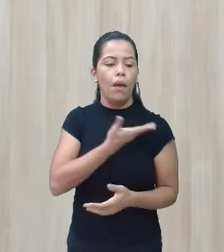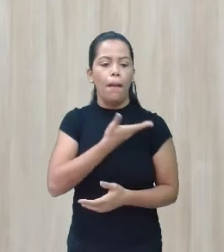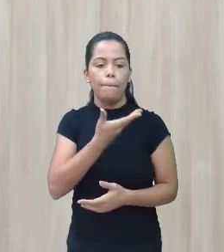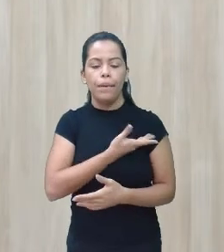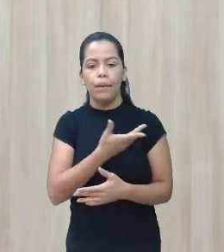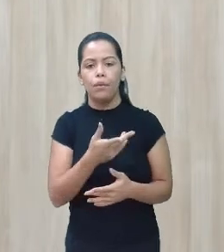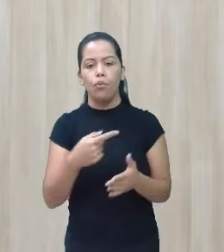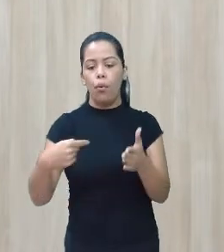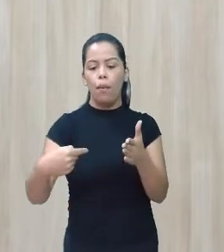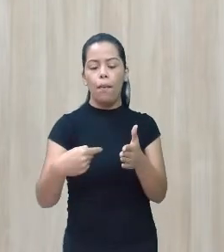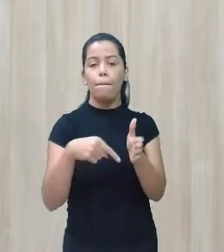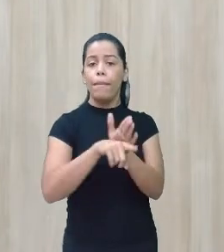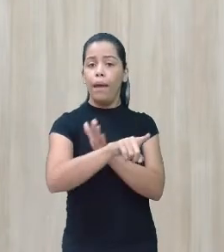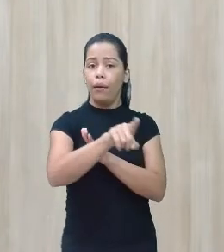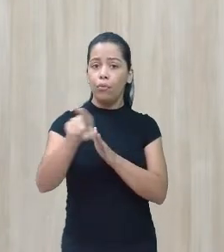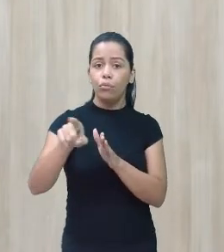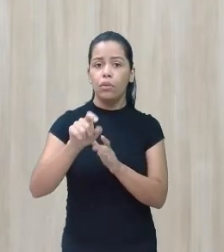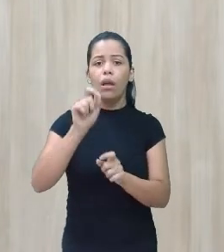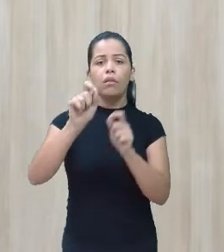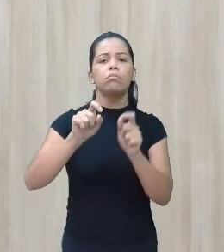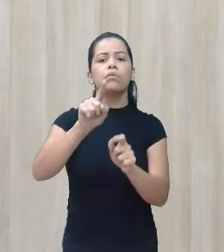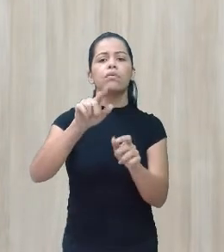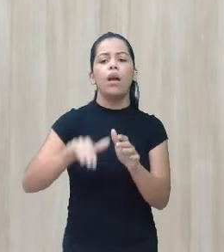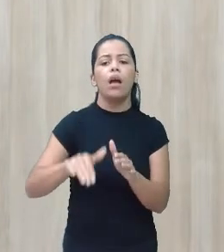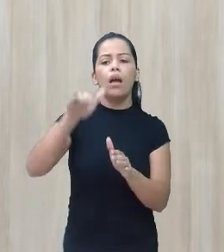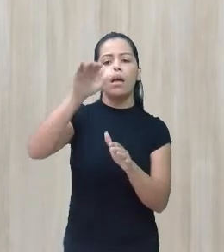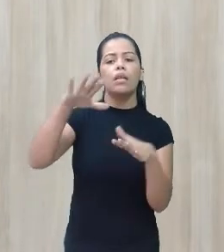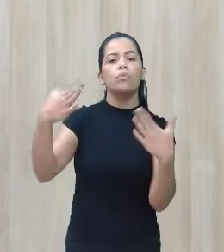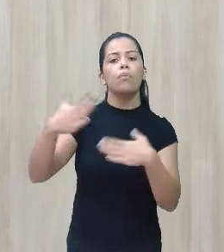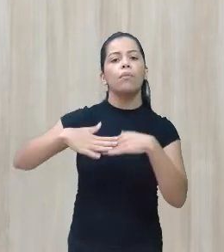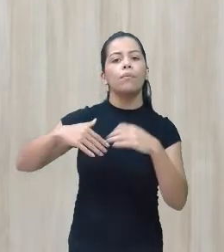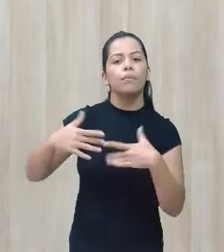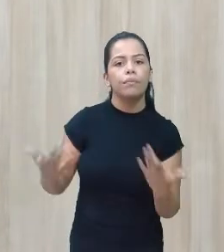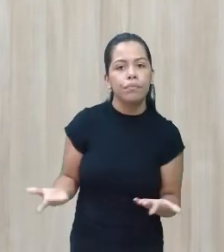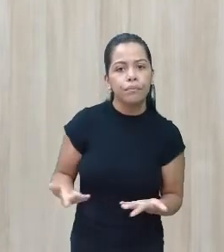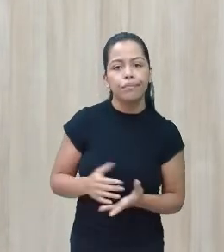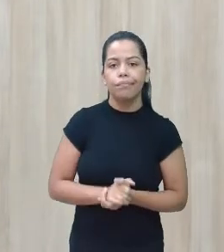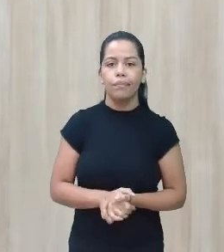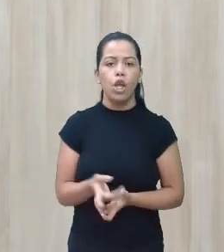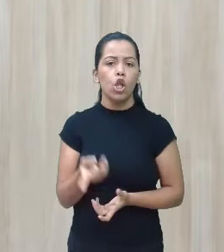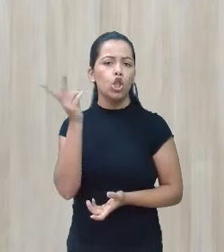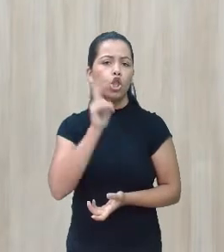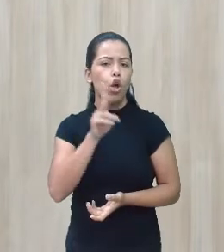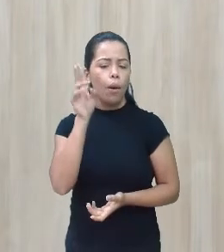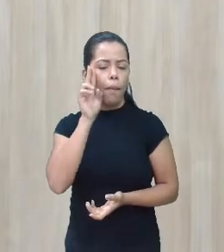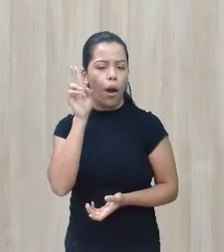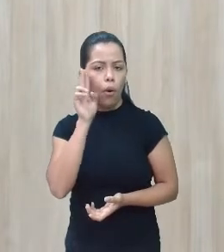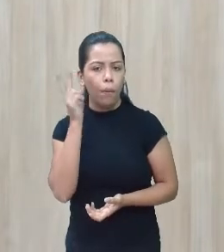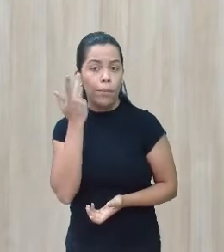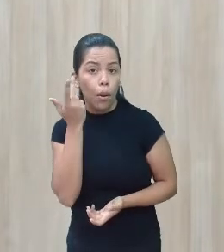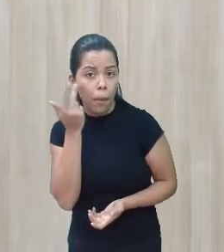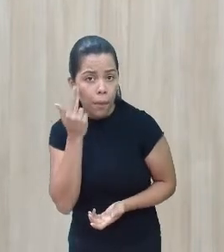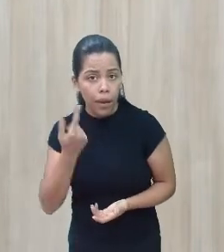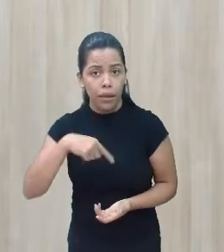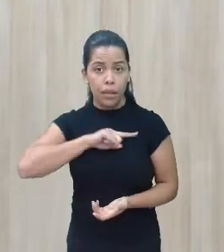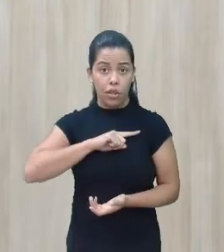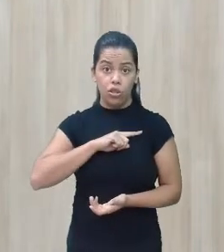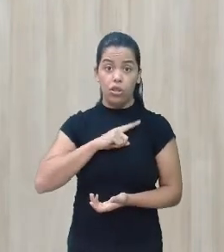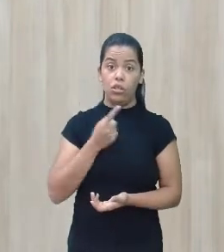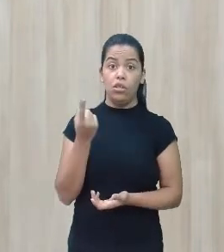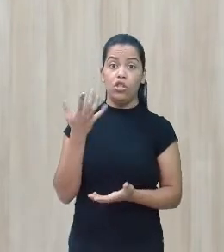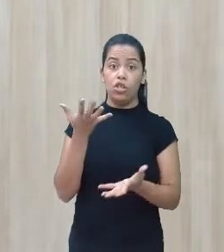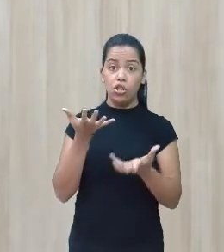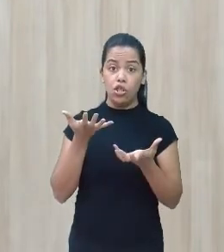pensa? O normal é a gente ir para referências que a gente já tem, não é mesmo? São as profissões